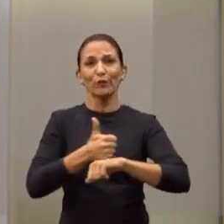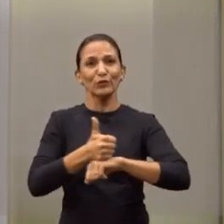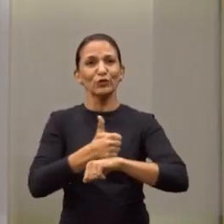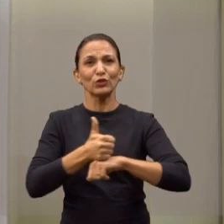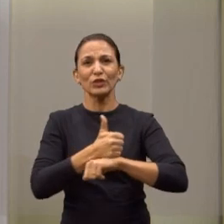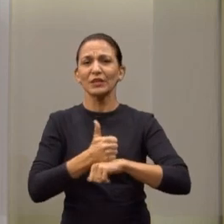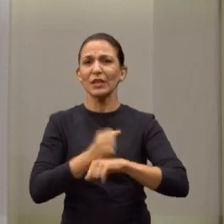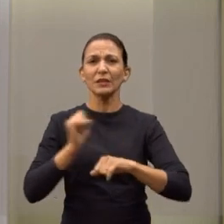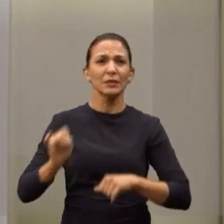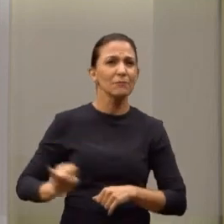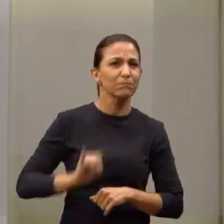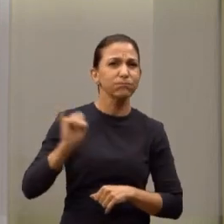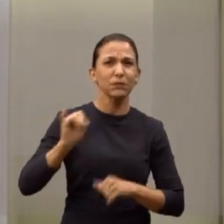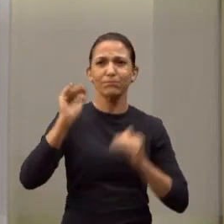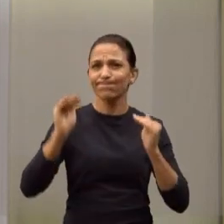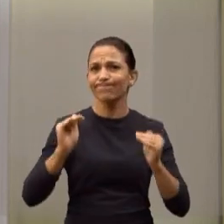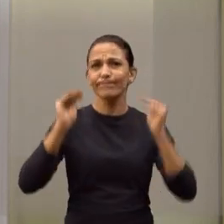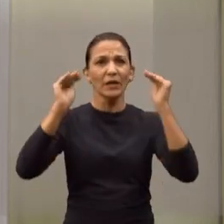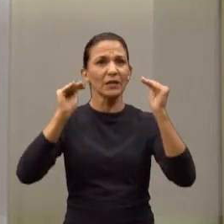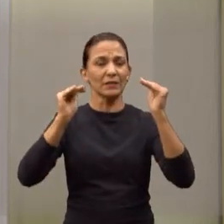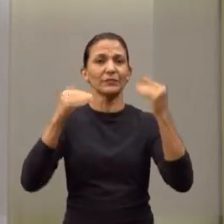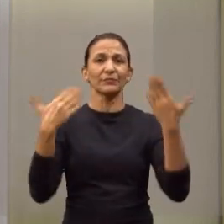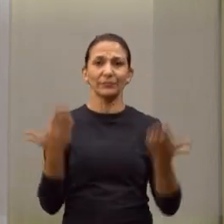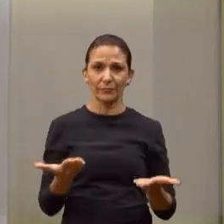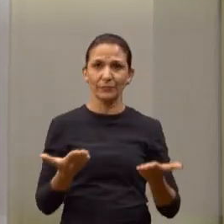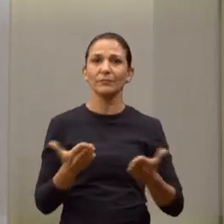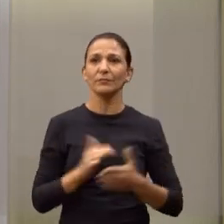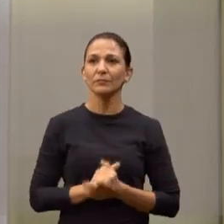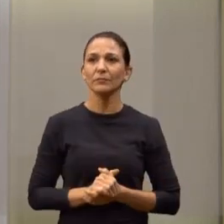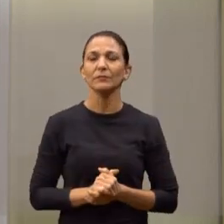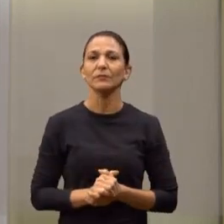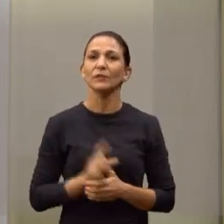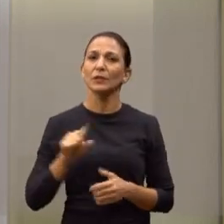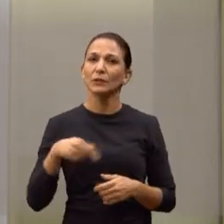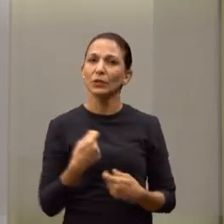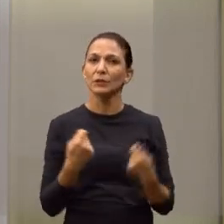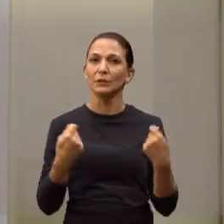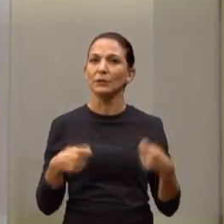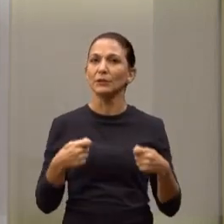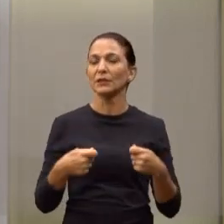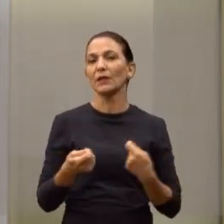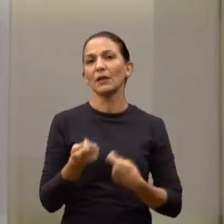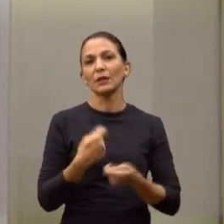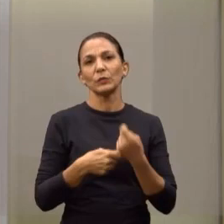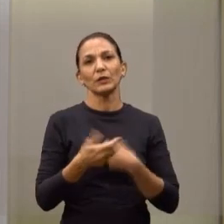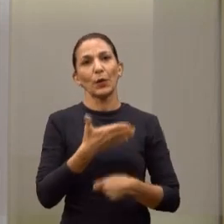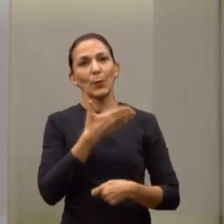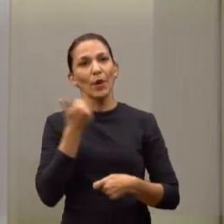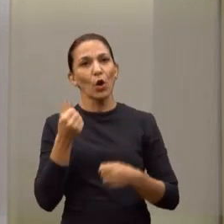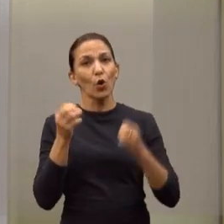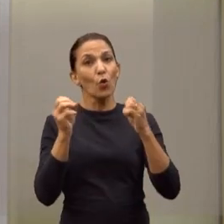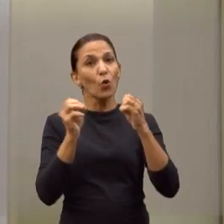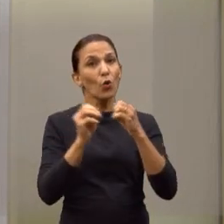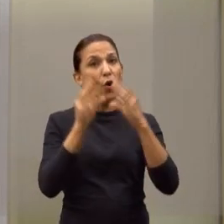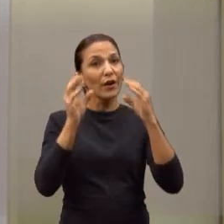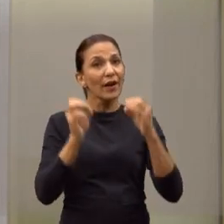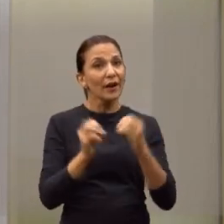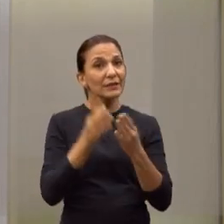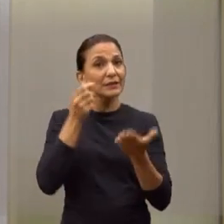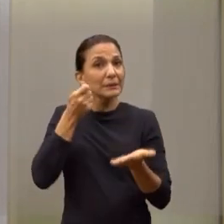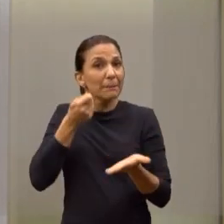e relevância importância é saúde educação então nós podemos realmente administrar melhor essas horas extras